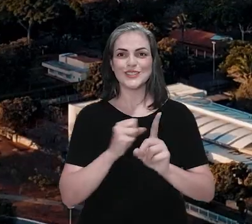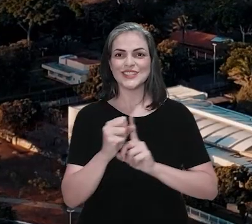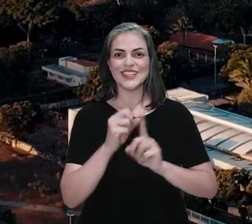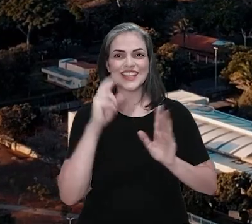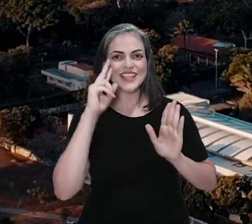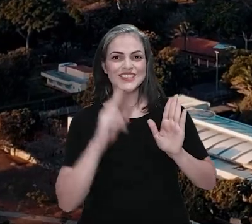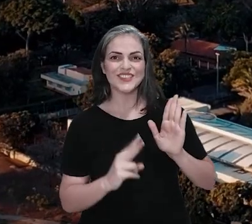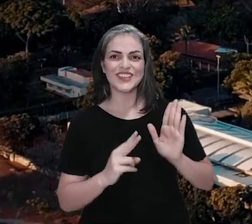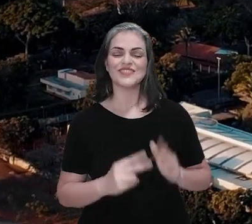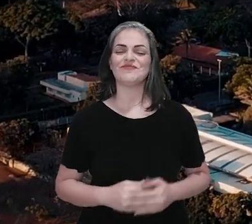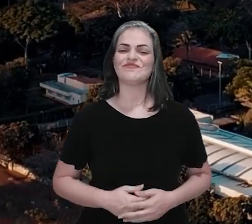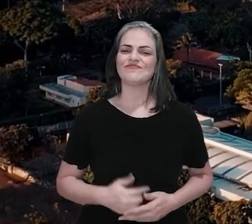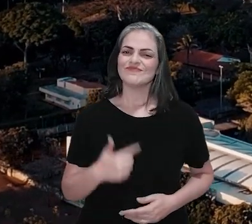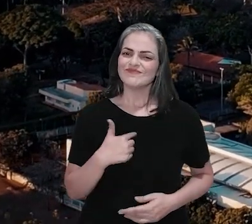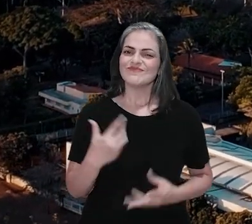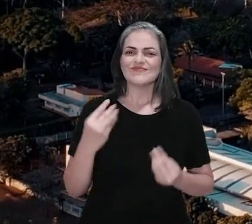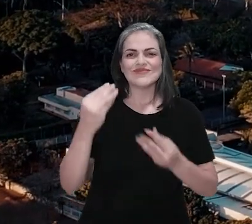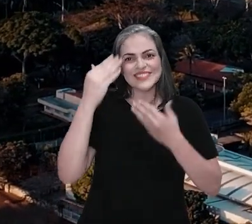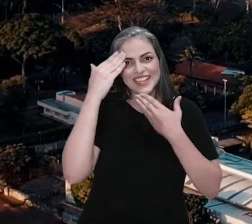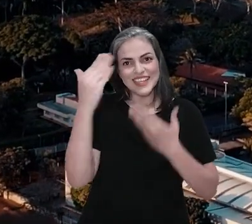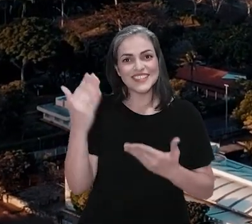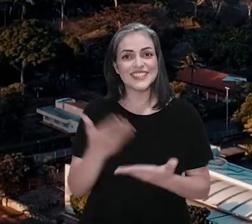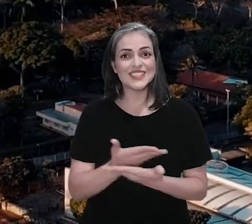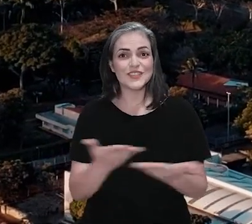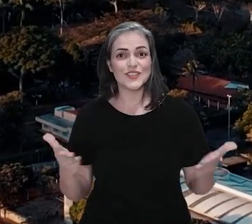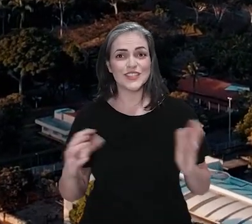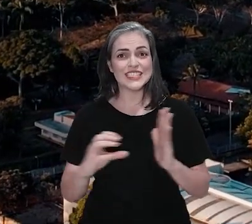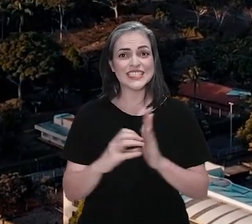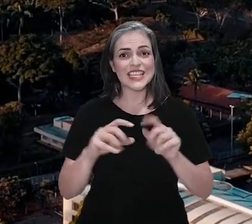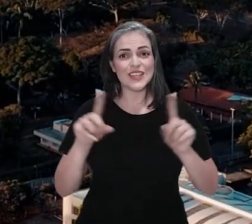a sociedade. E eu só tenho a agradecer a vocês,